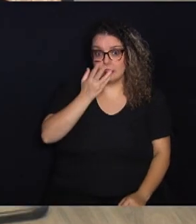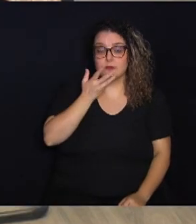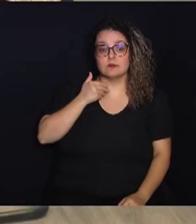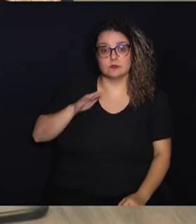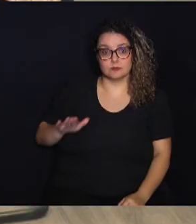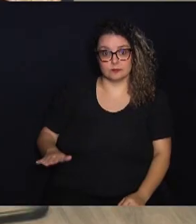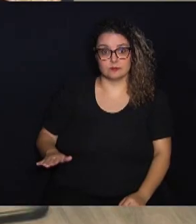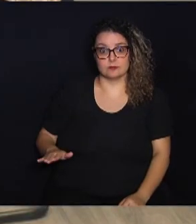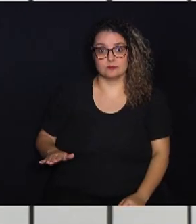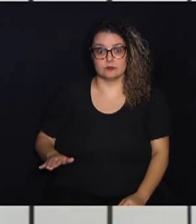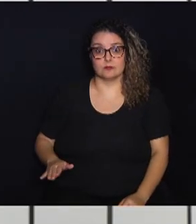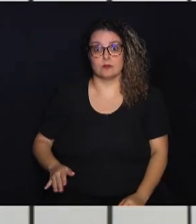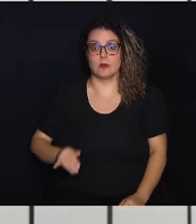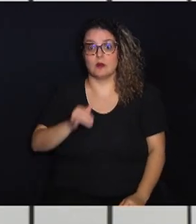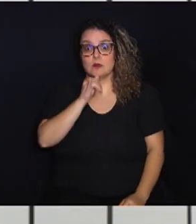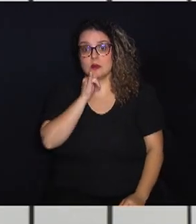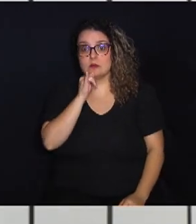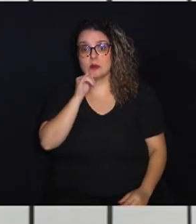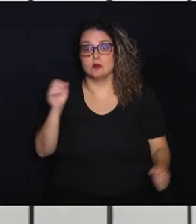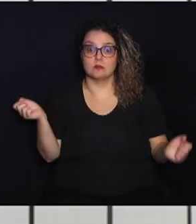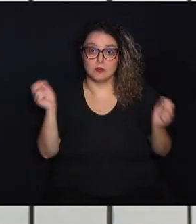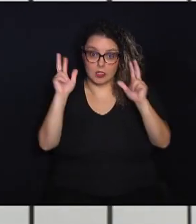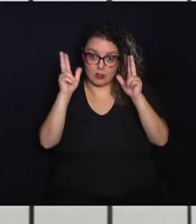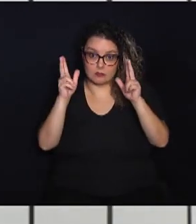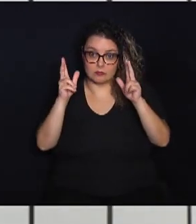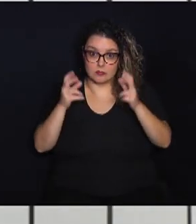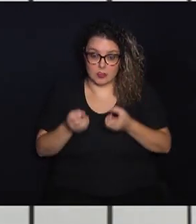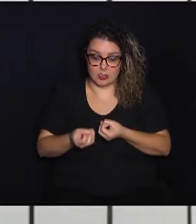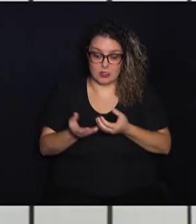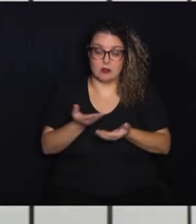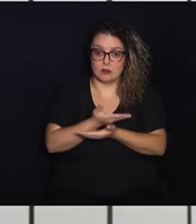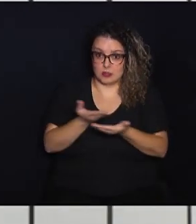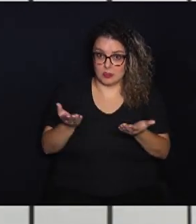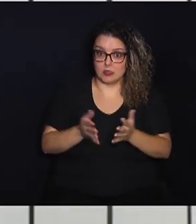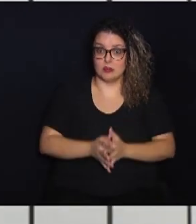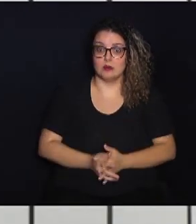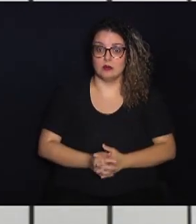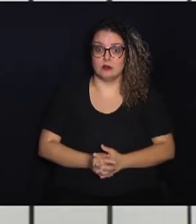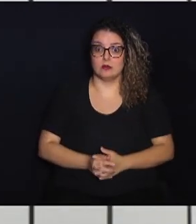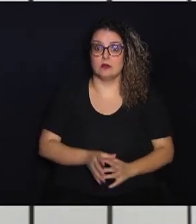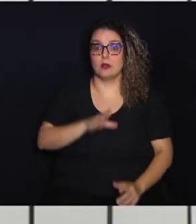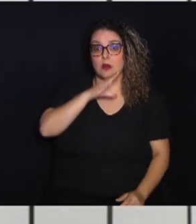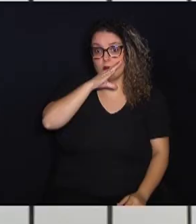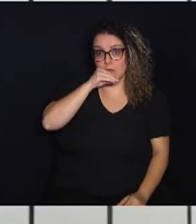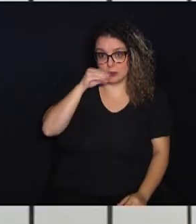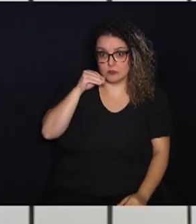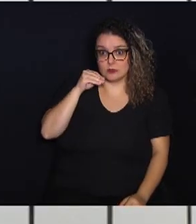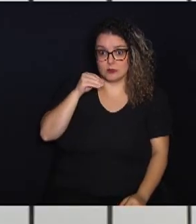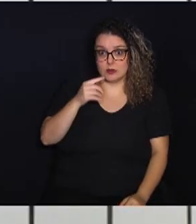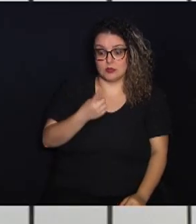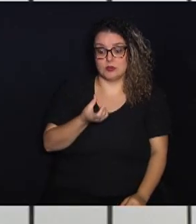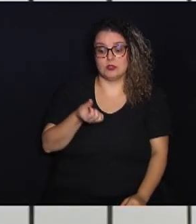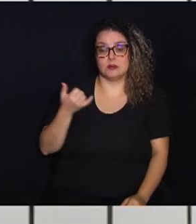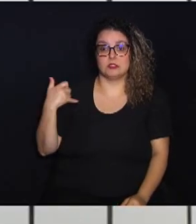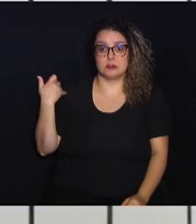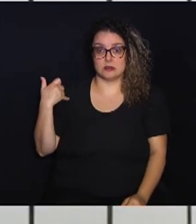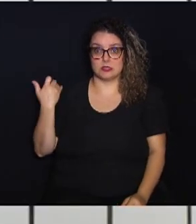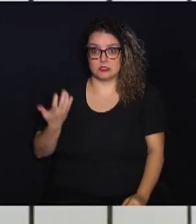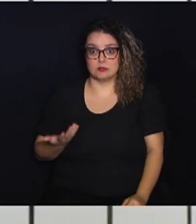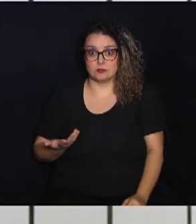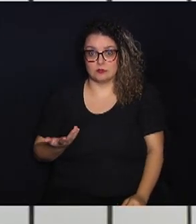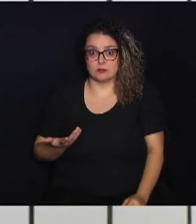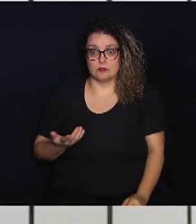gente, um caso que chama atenção, eu vou repassar para vocês aqui, é um adolescente de 16 anos,